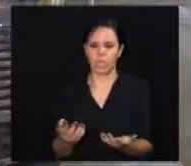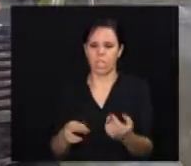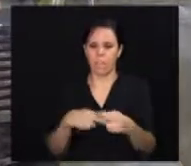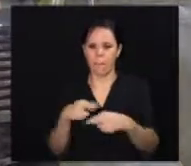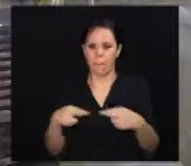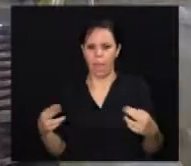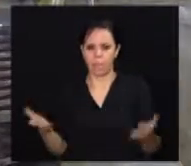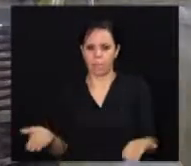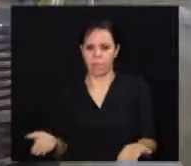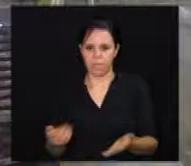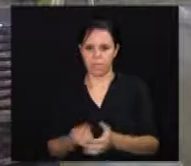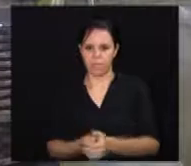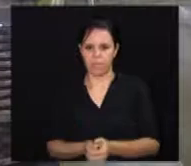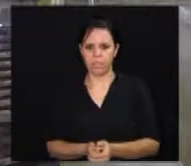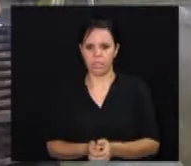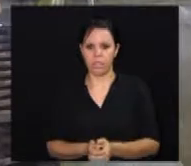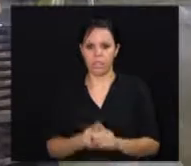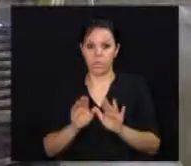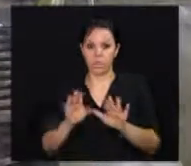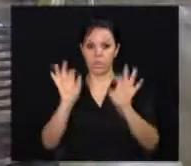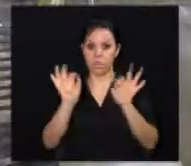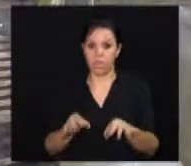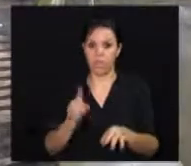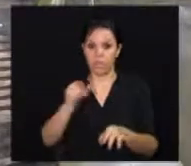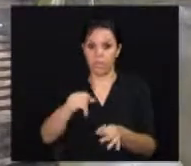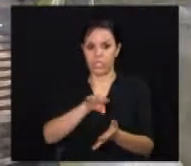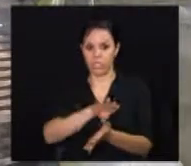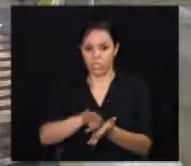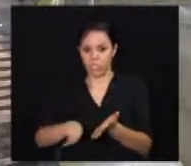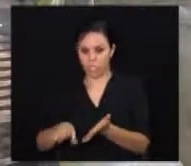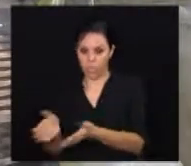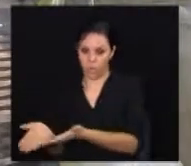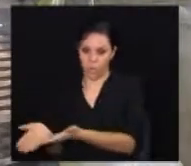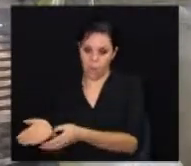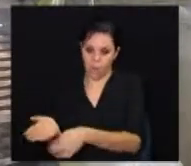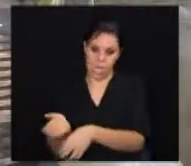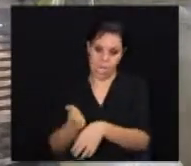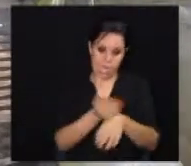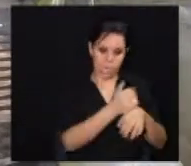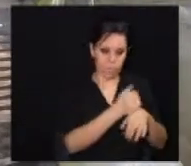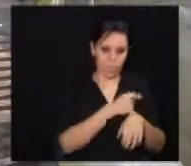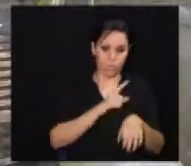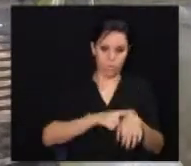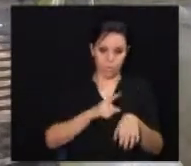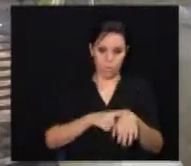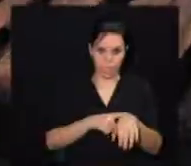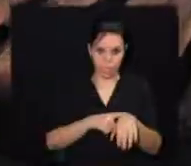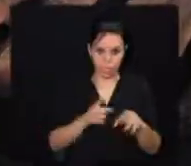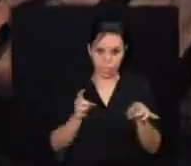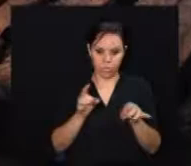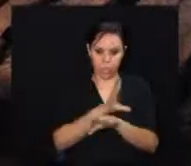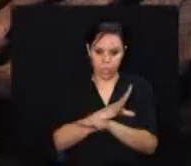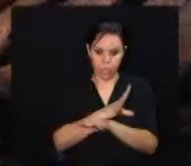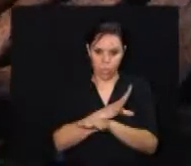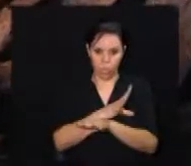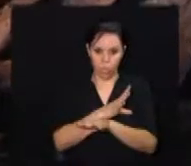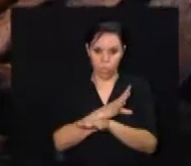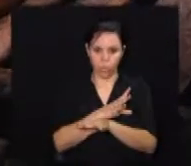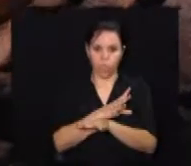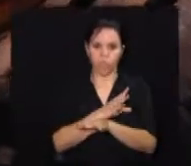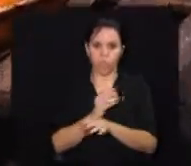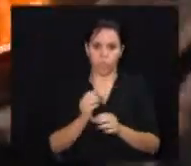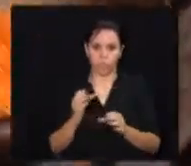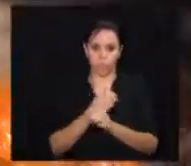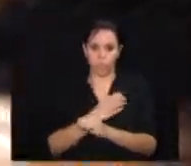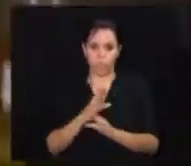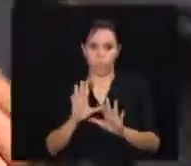E o correto é você tirar a massa um pouco antes de chegar no ponto do cozimento e finalizar ela no próprio molho